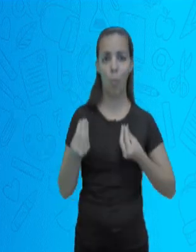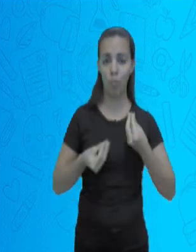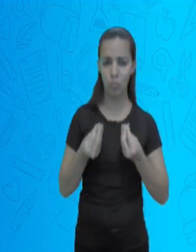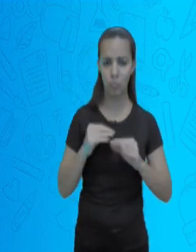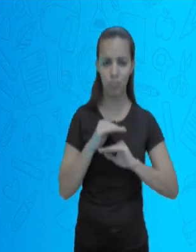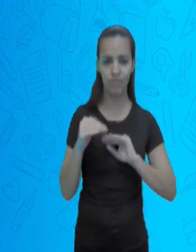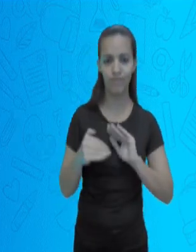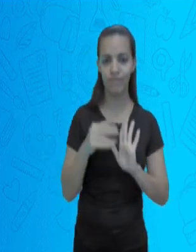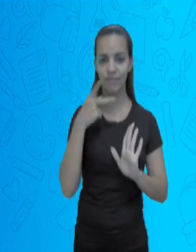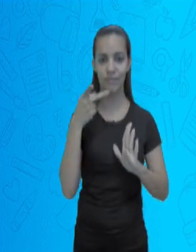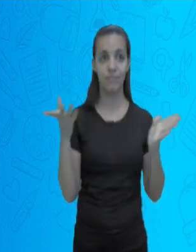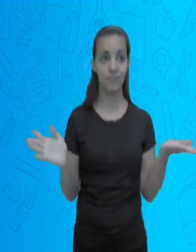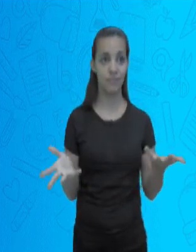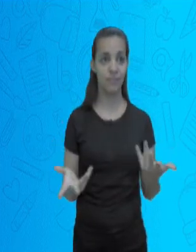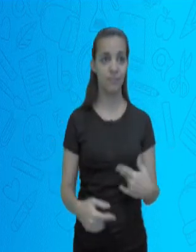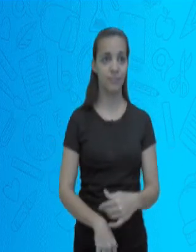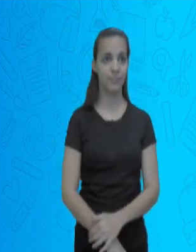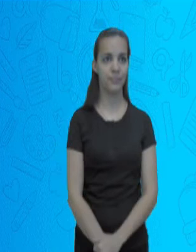falado aqui.